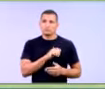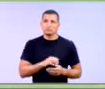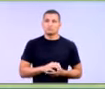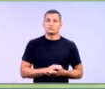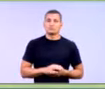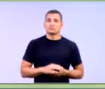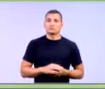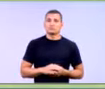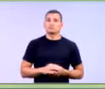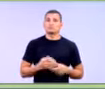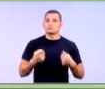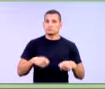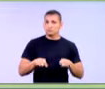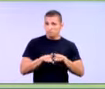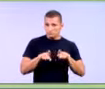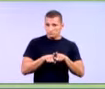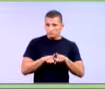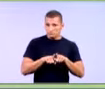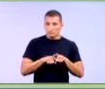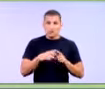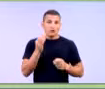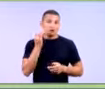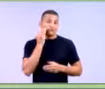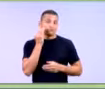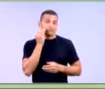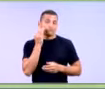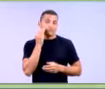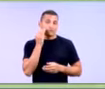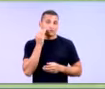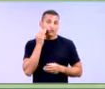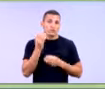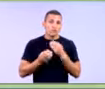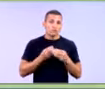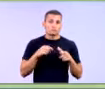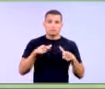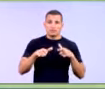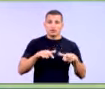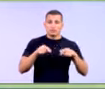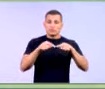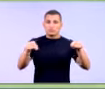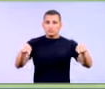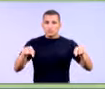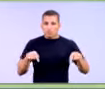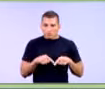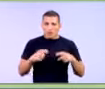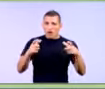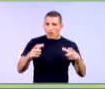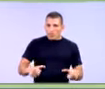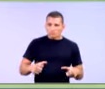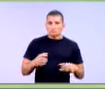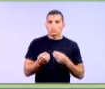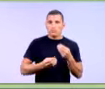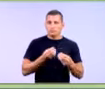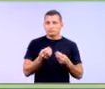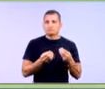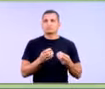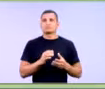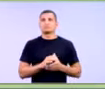também verificar as condições, que é isso que eu falei, verificar as condições de